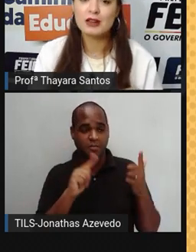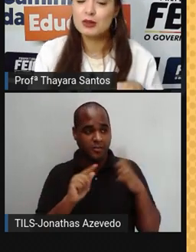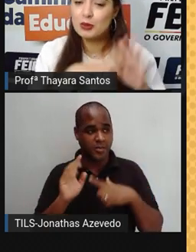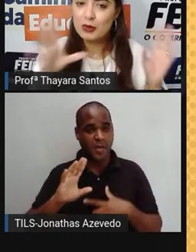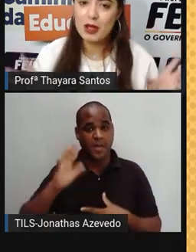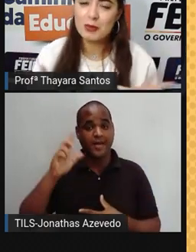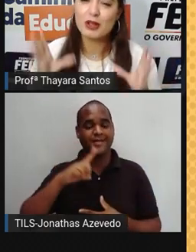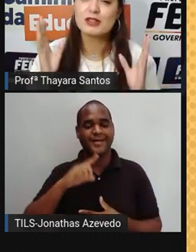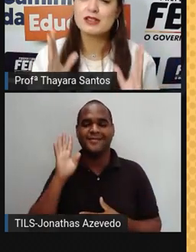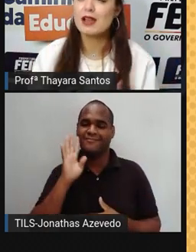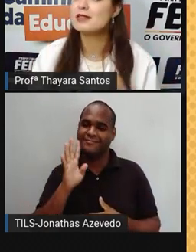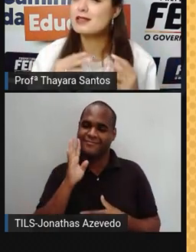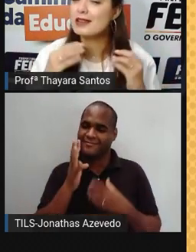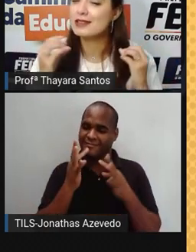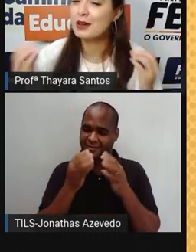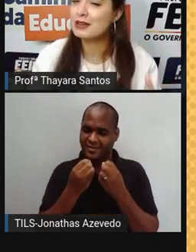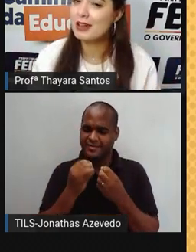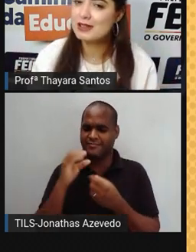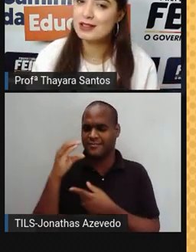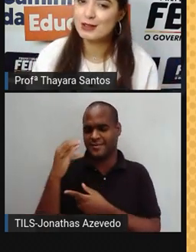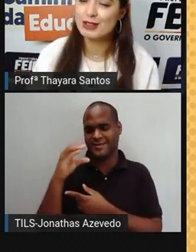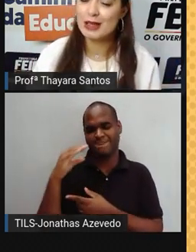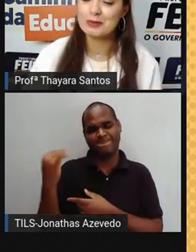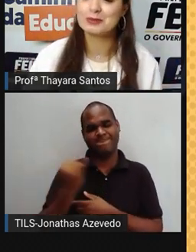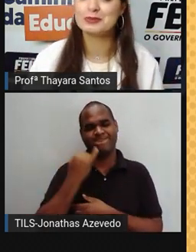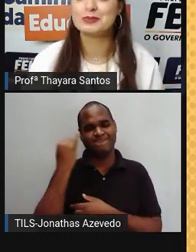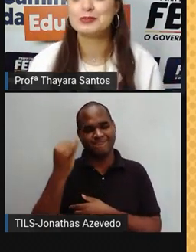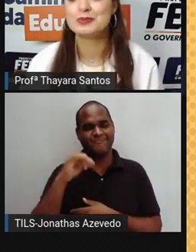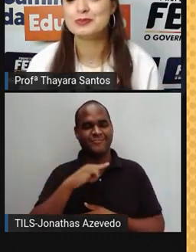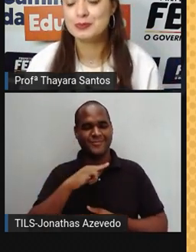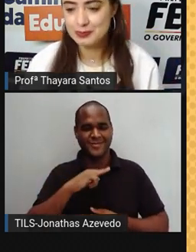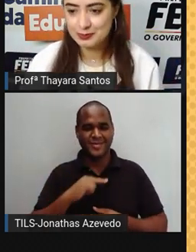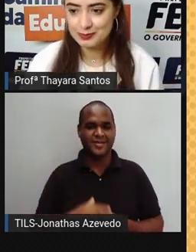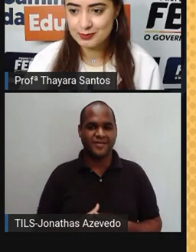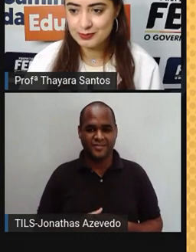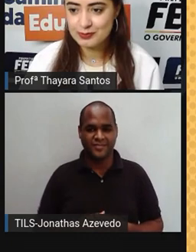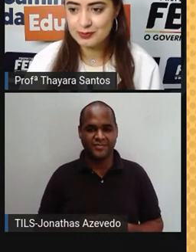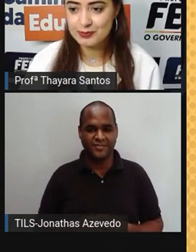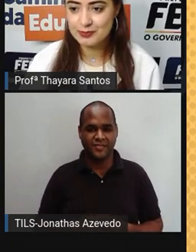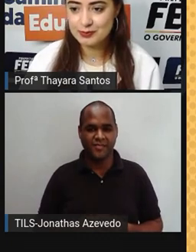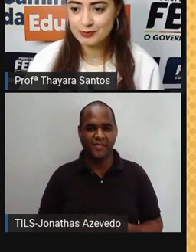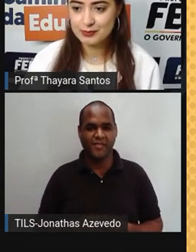na está tudo aí por isso que se esses é tão interessante né